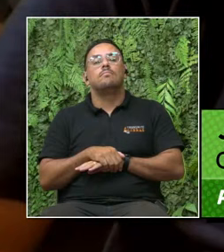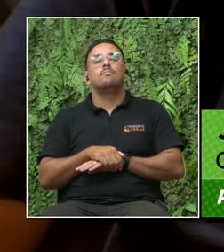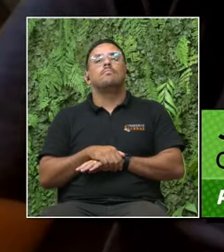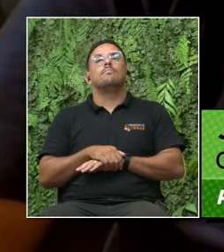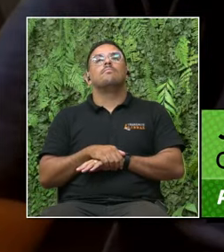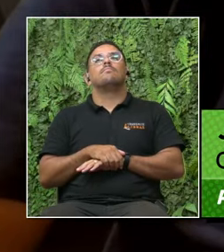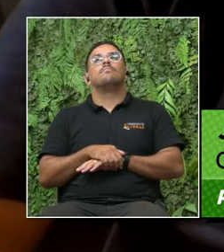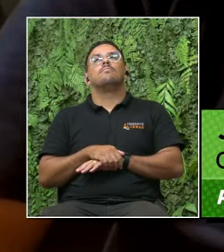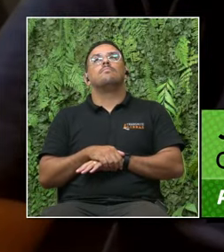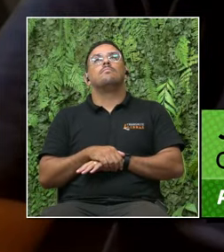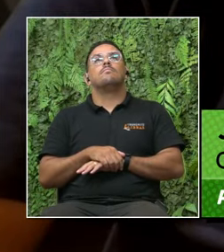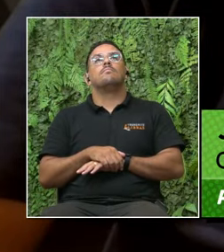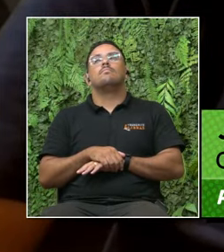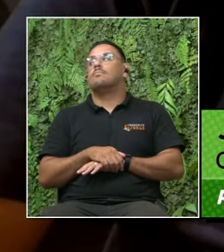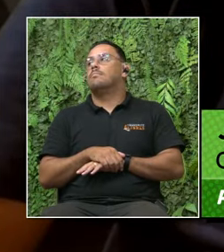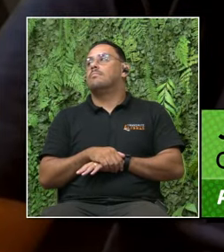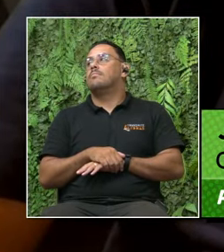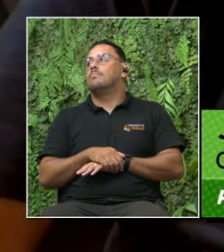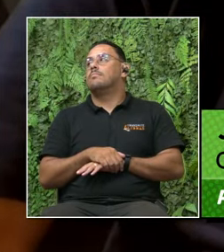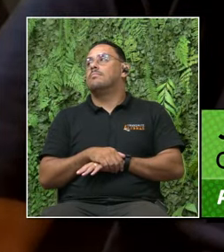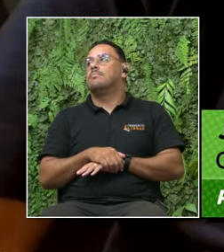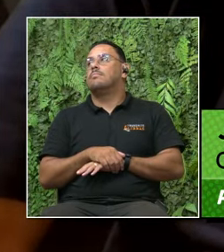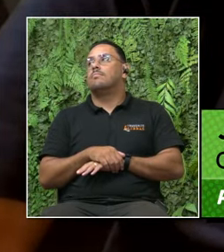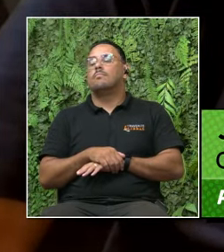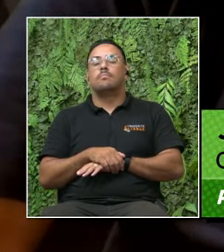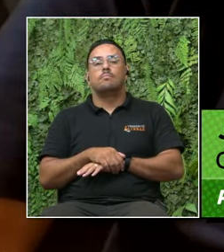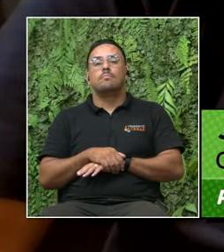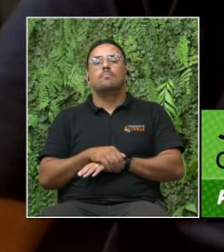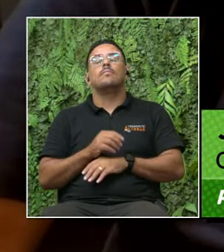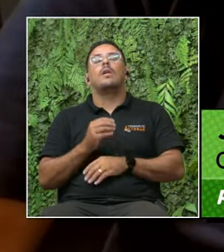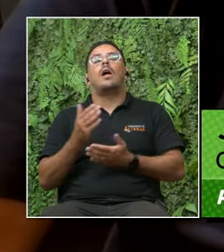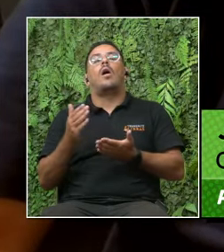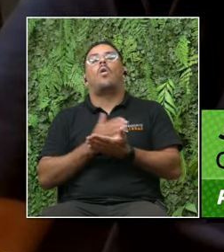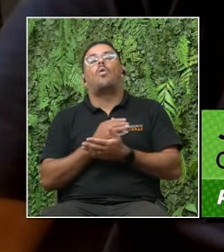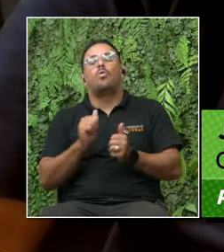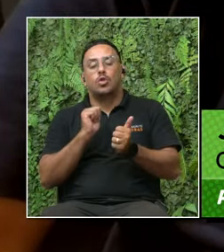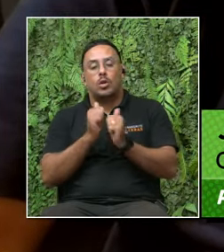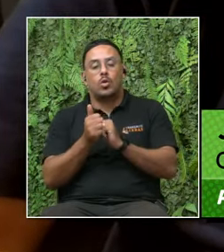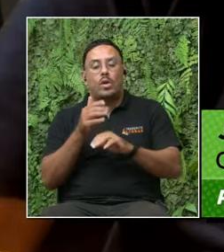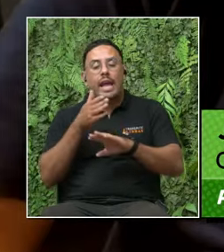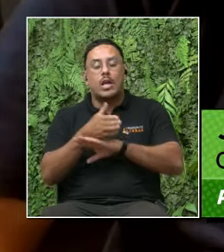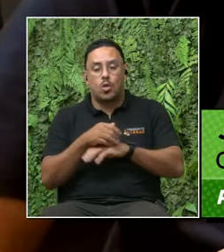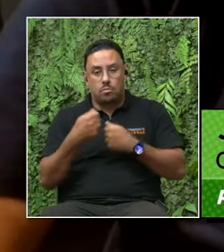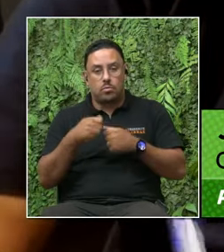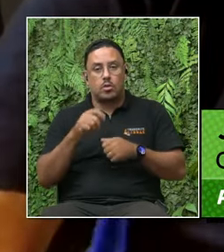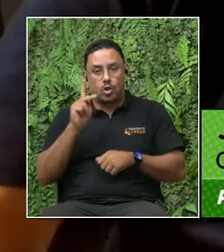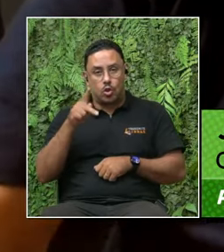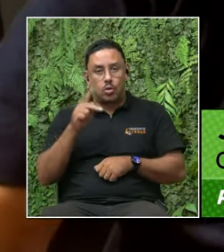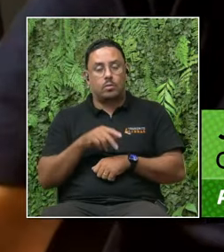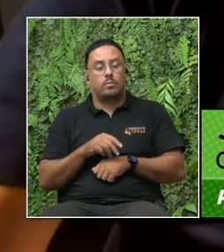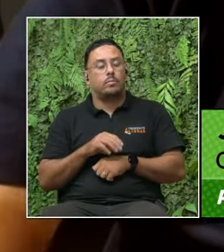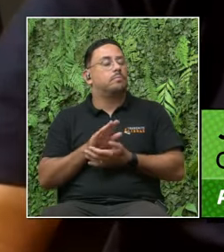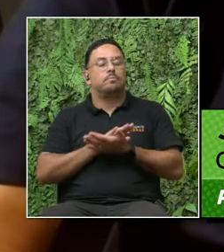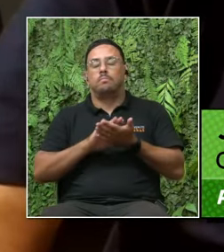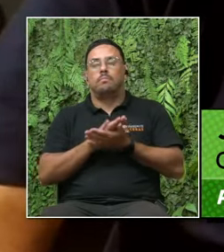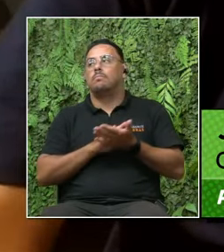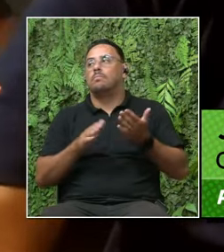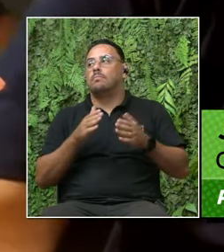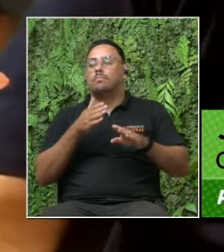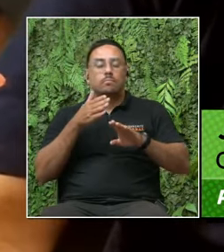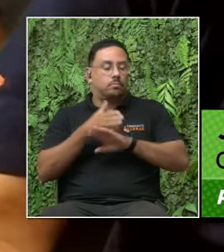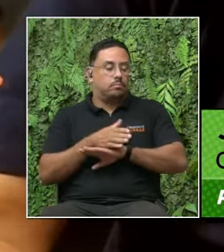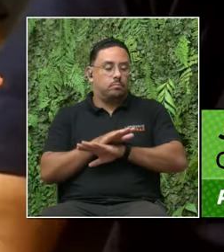nota Oi Bob perdão alguém que tem entrado merece nota não ninguém todo mundo